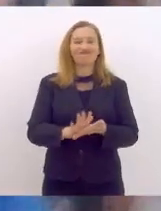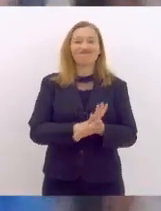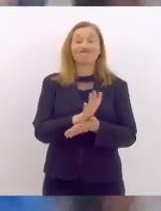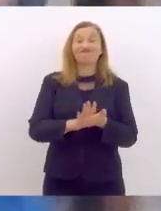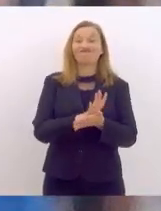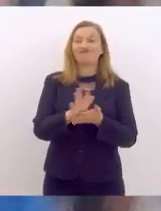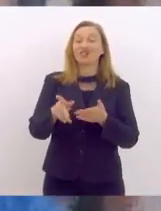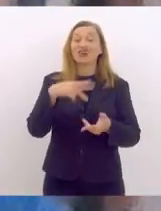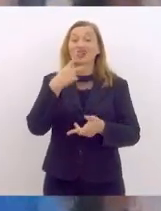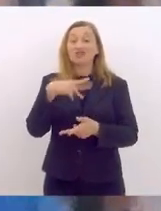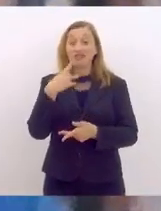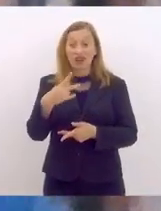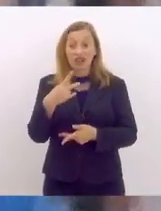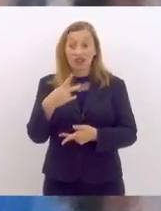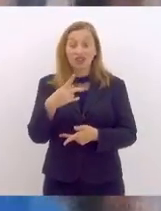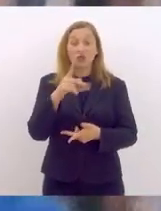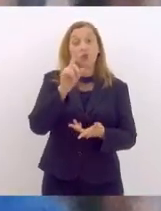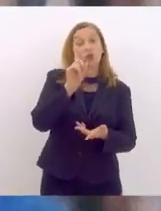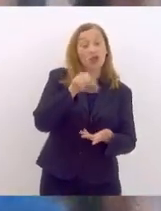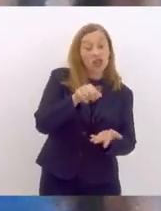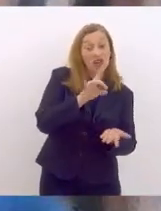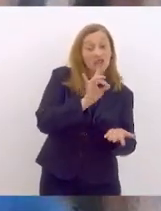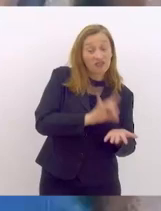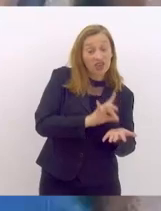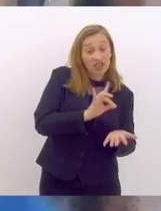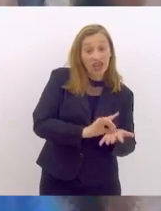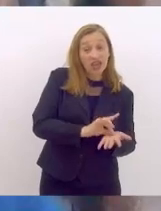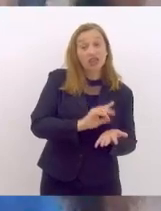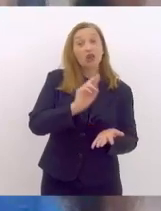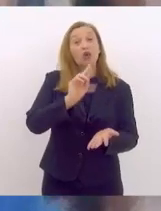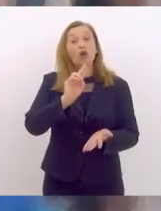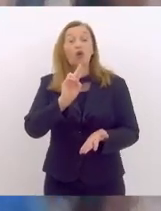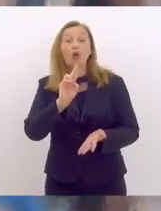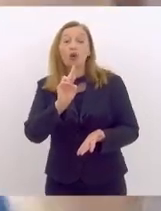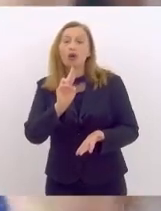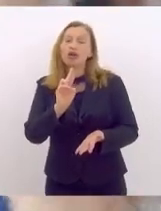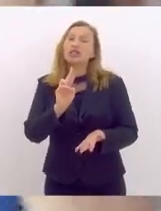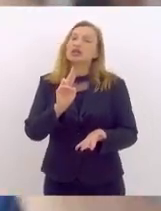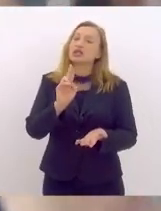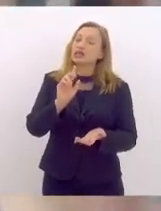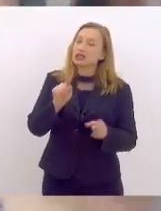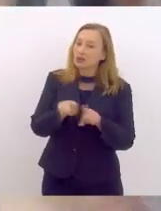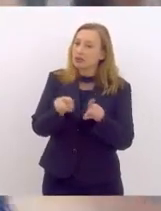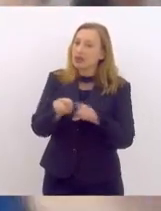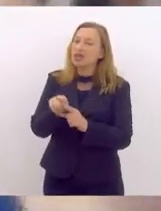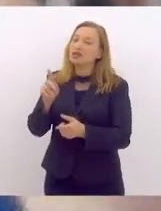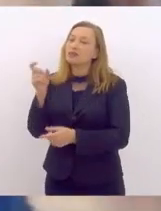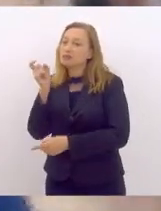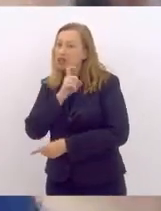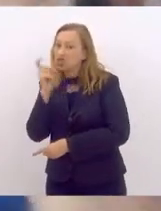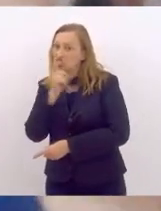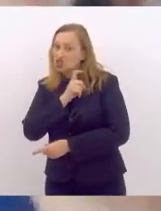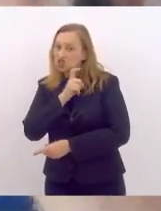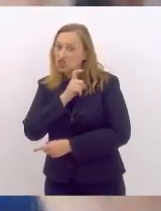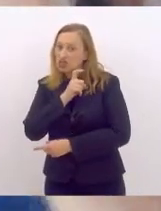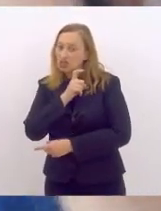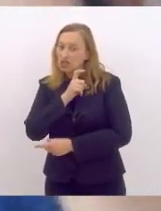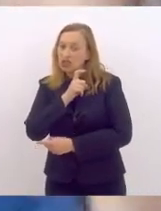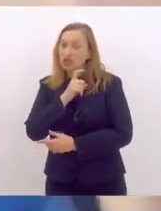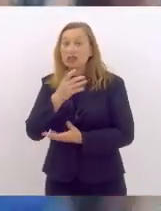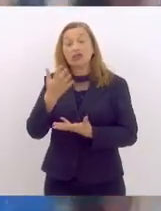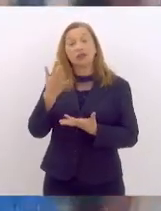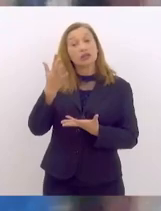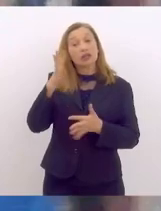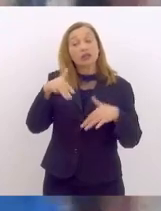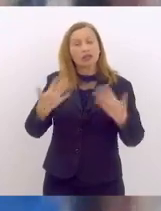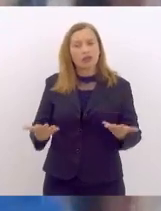falando aquilo que é em verdade como se verdade fosse e isso daí está tendo um efeito que